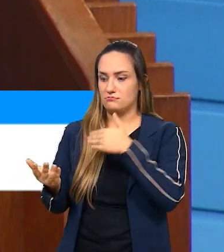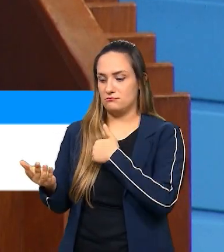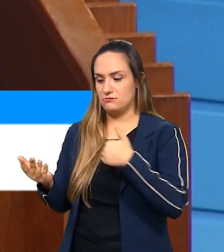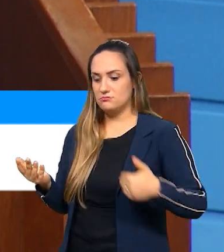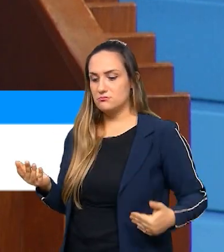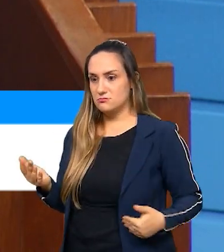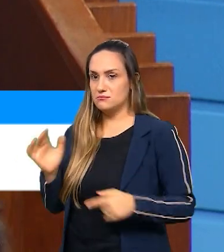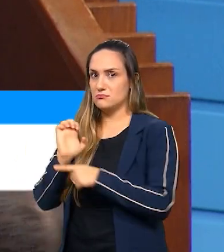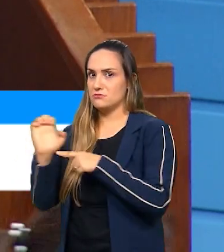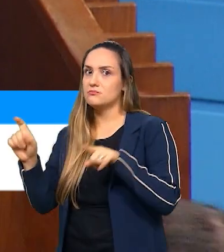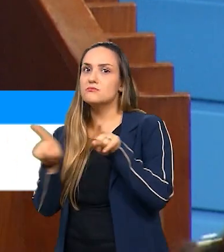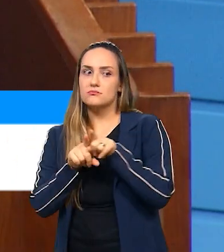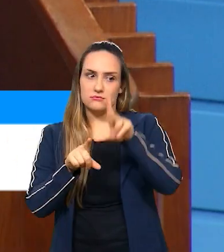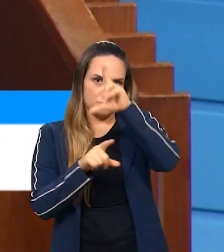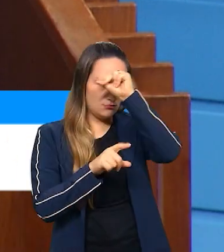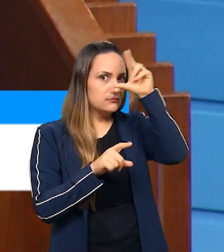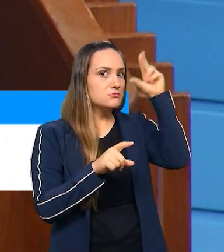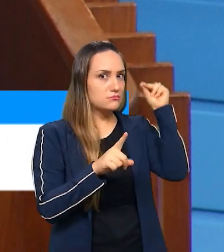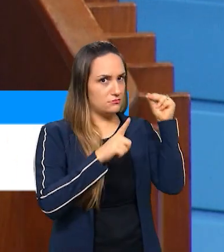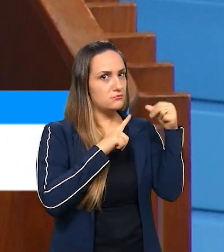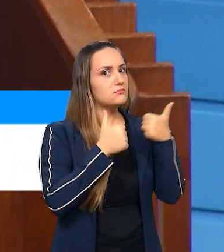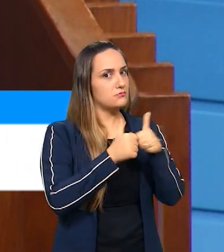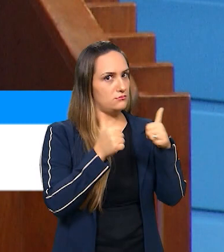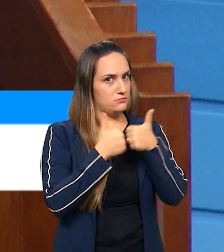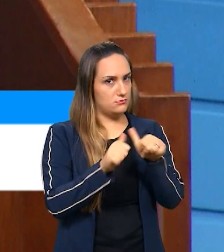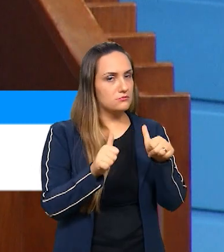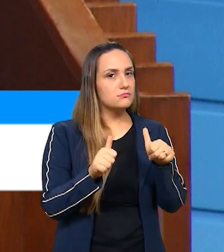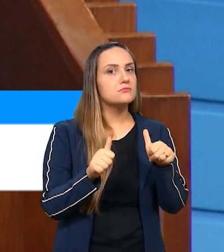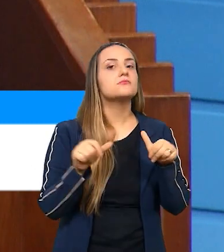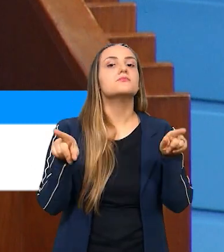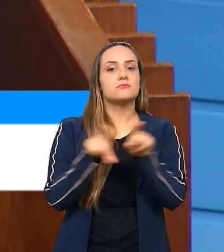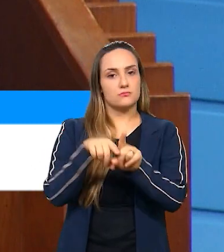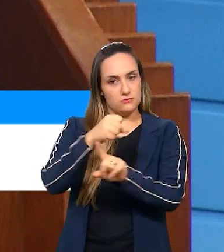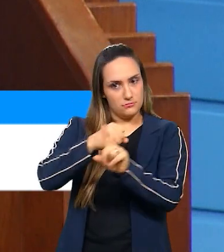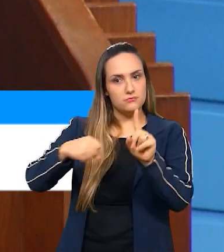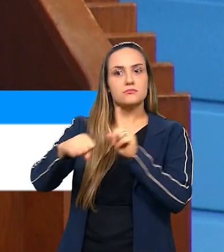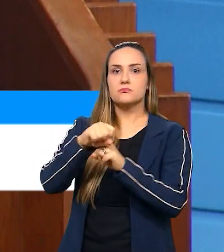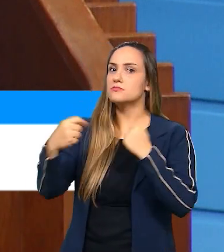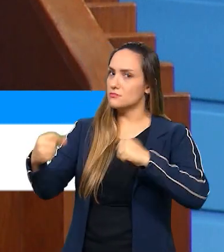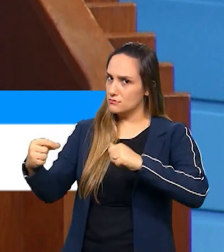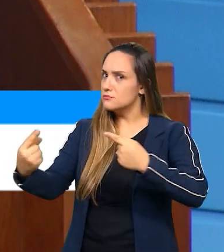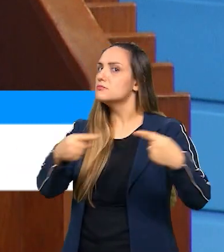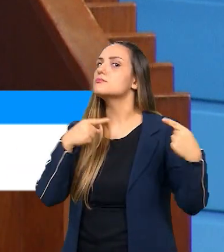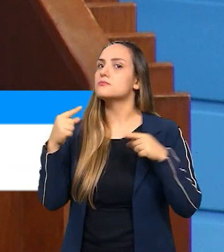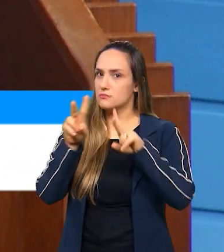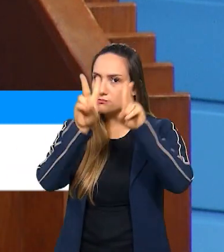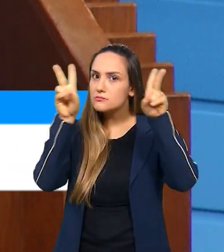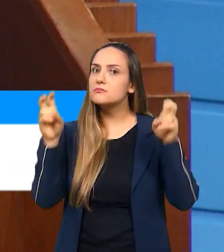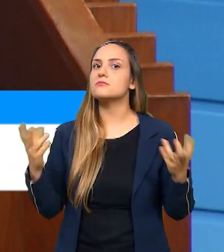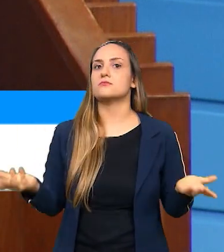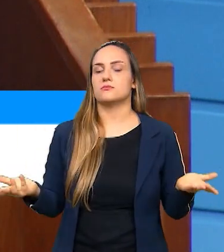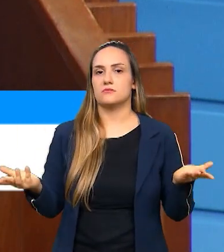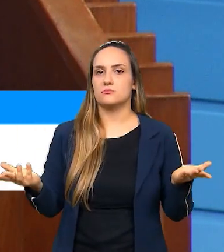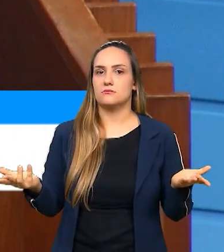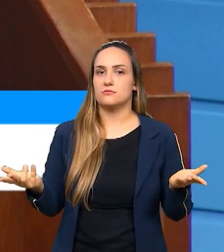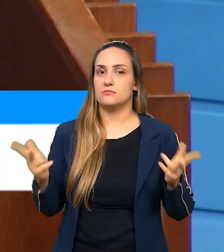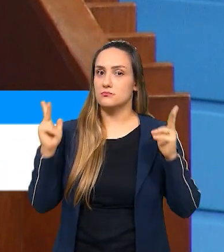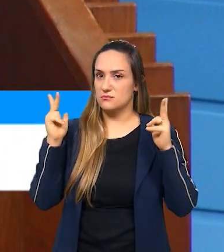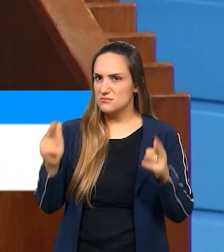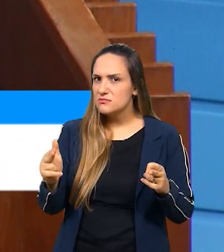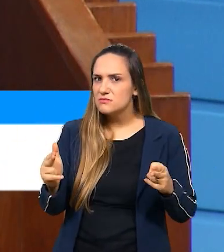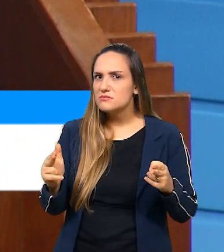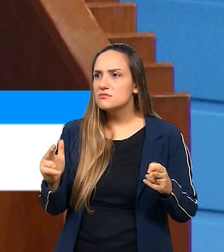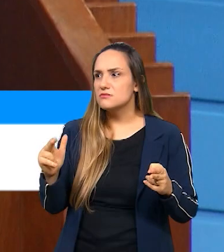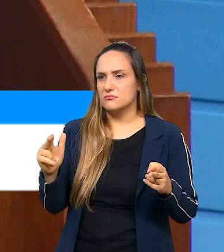pública estadual e nos municípios onde tem transporte público, a sociedade sul-mato-grossense precisa, a exemplo